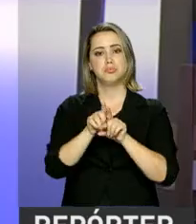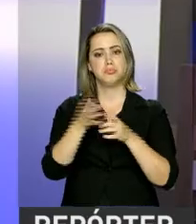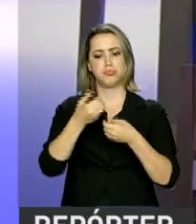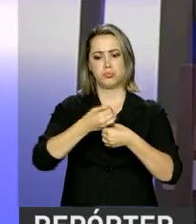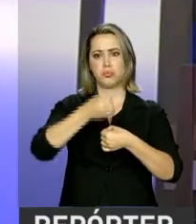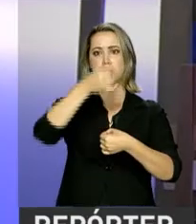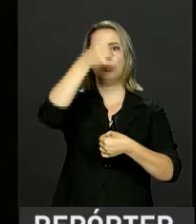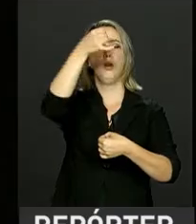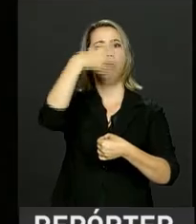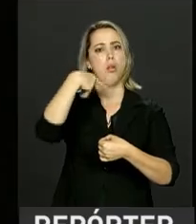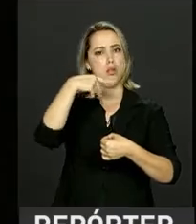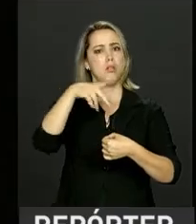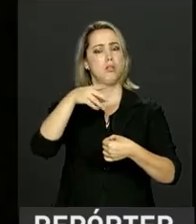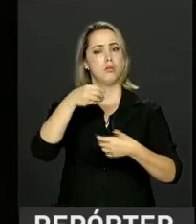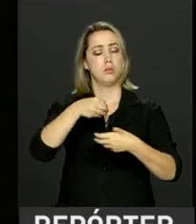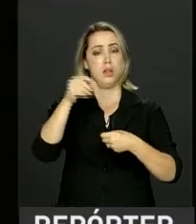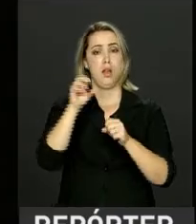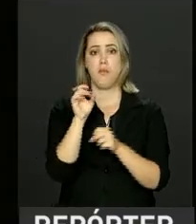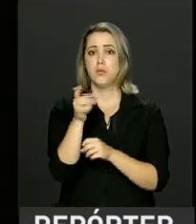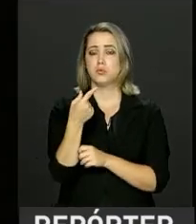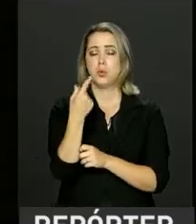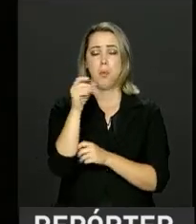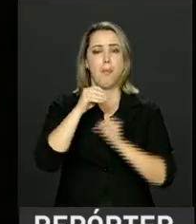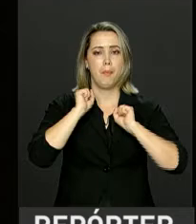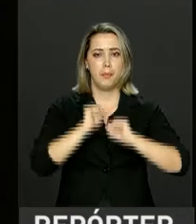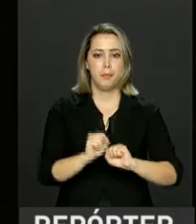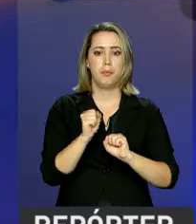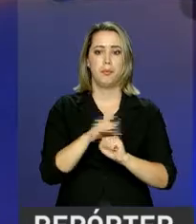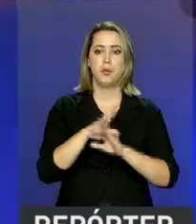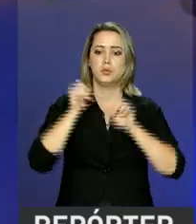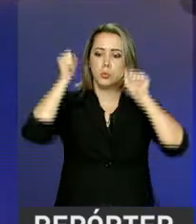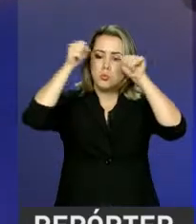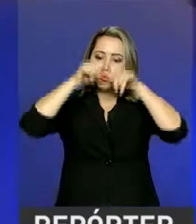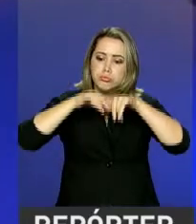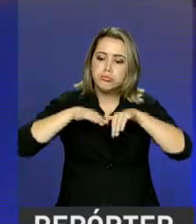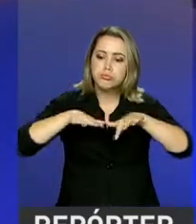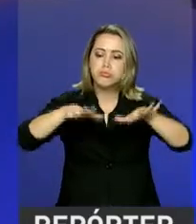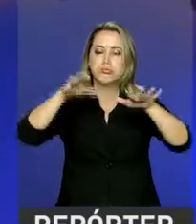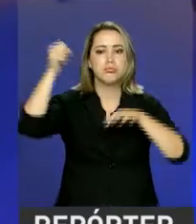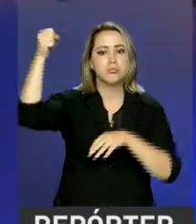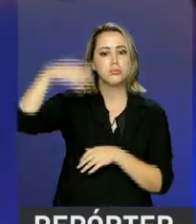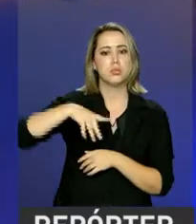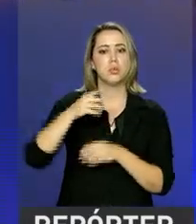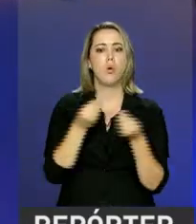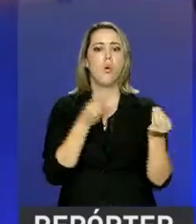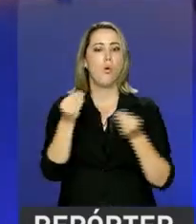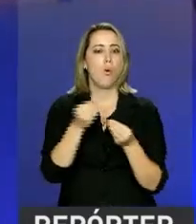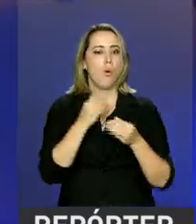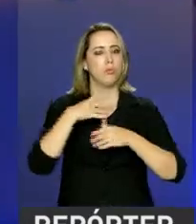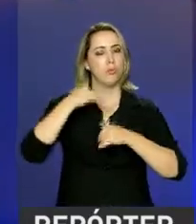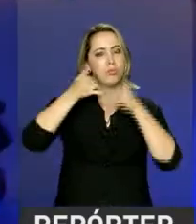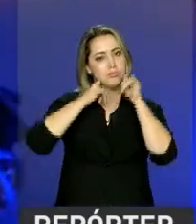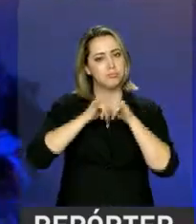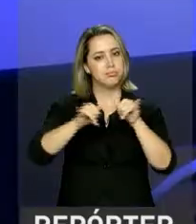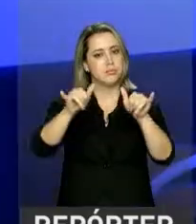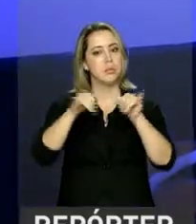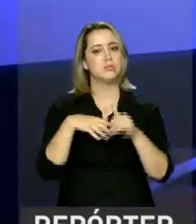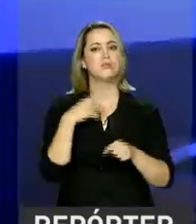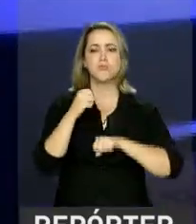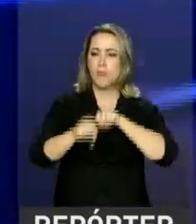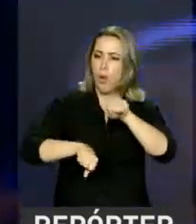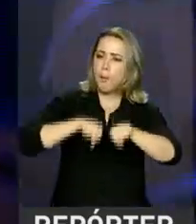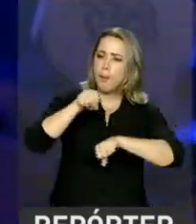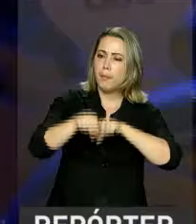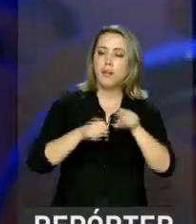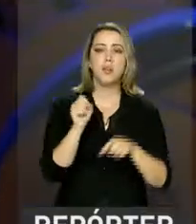iluminar um cômodo inteiro com apenas um pouco de água e alvejante. E que tal gerar energia enquanto queima calorias?